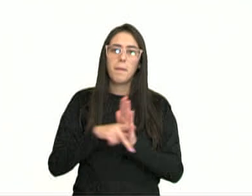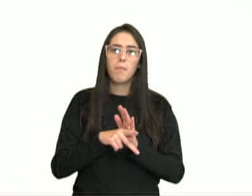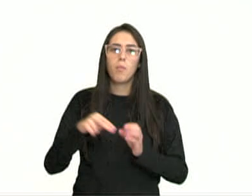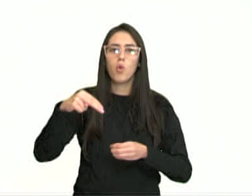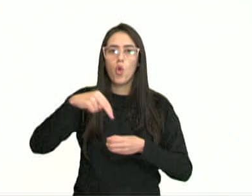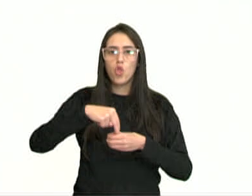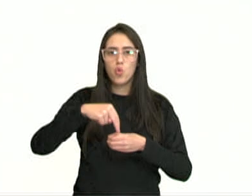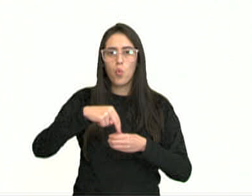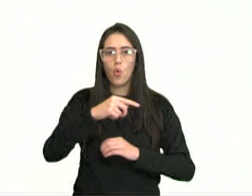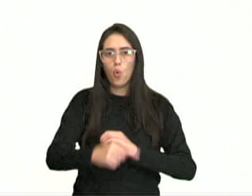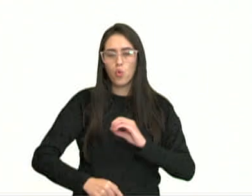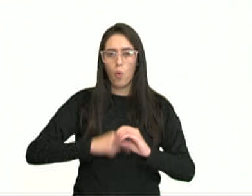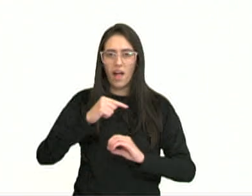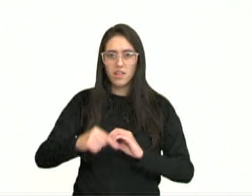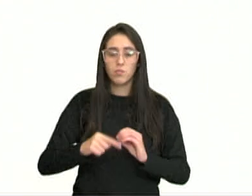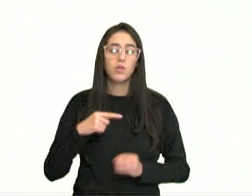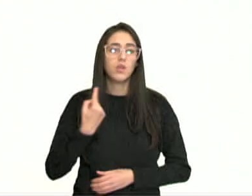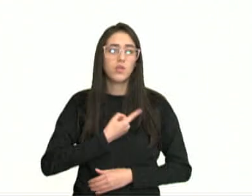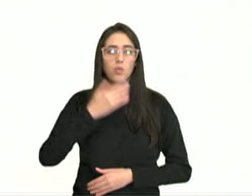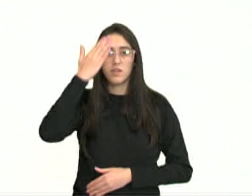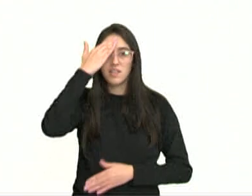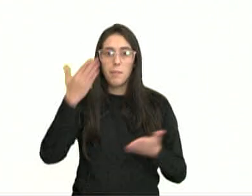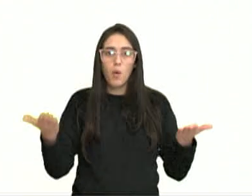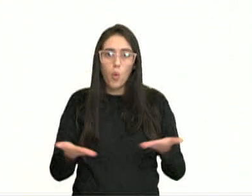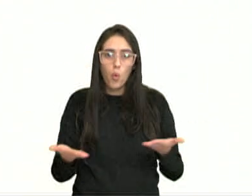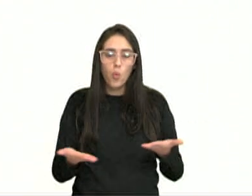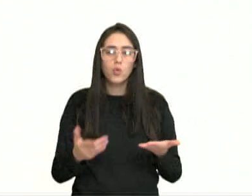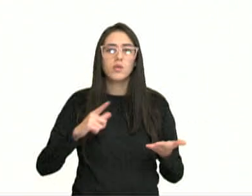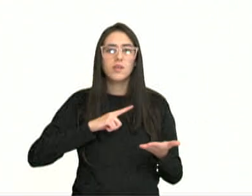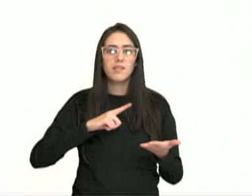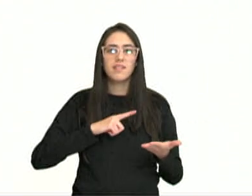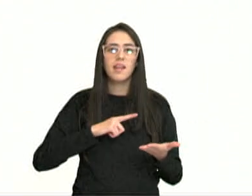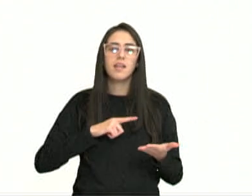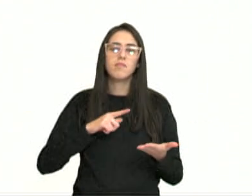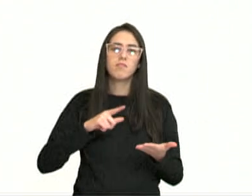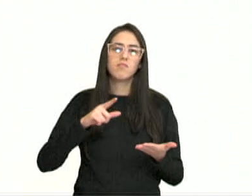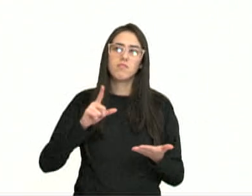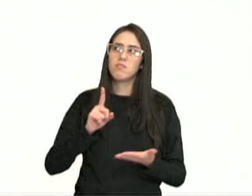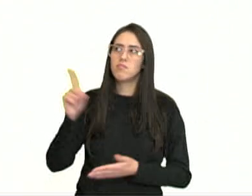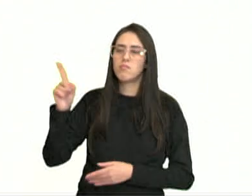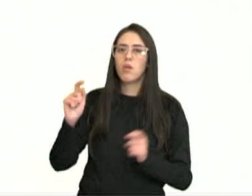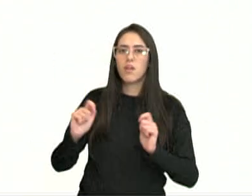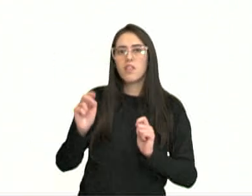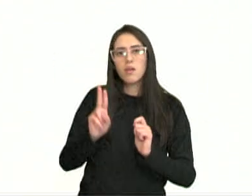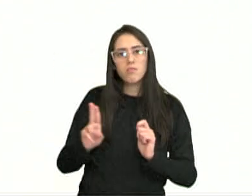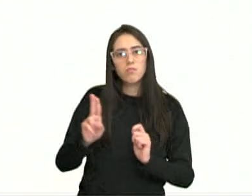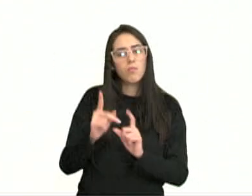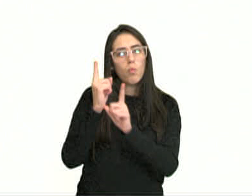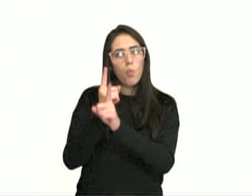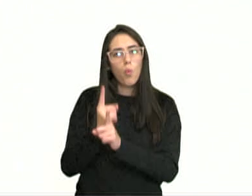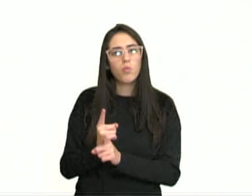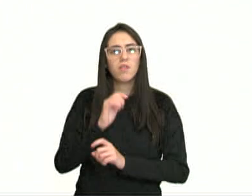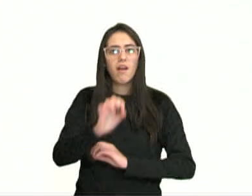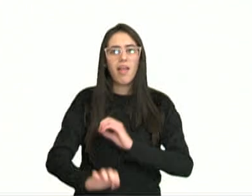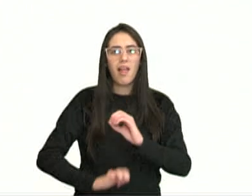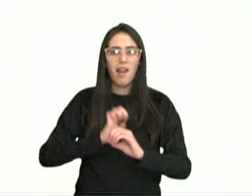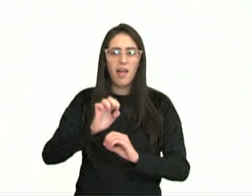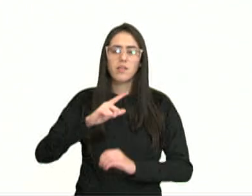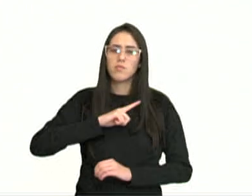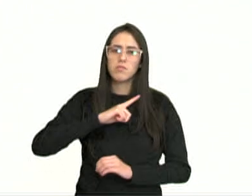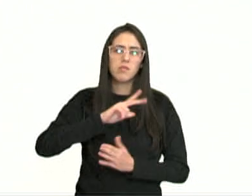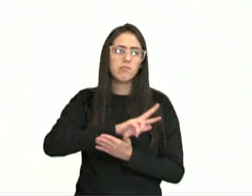hoje sabemos que o orbital molecular é a área mais provável de encontrar os nossos elétrons, e aí temos